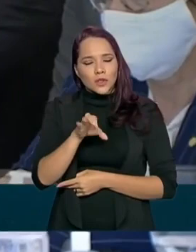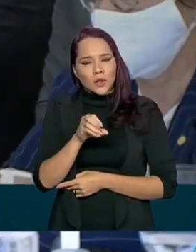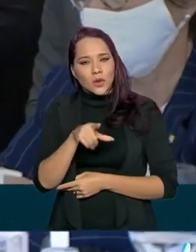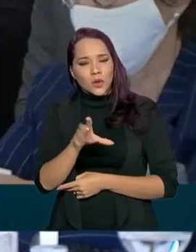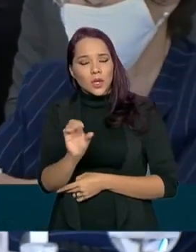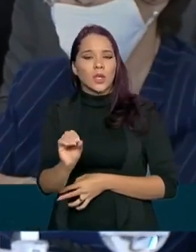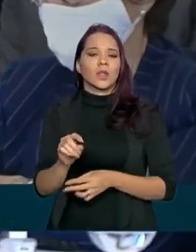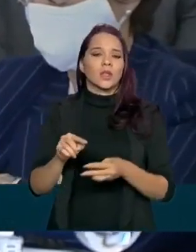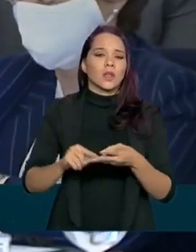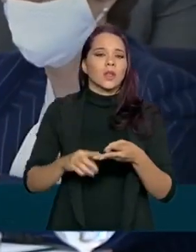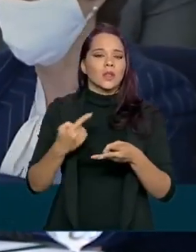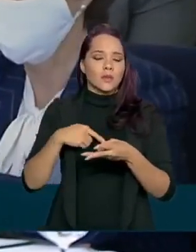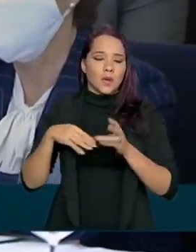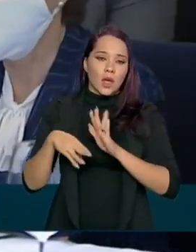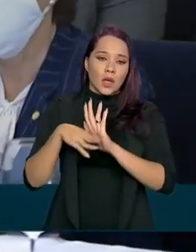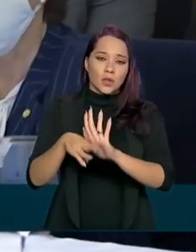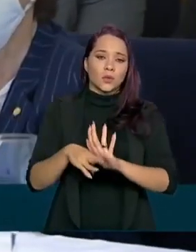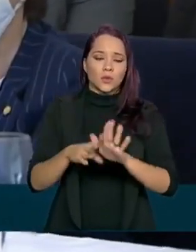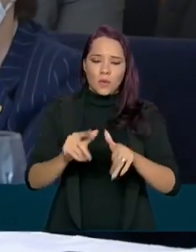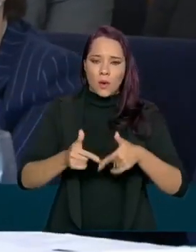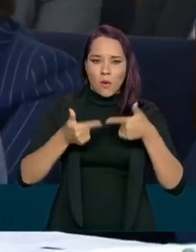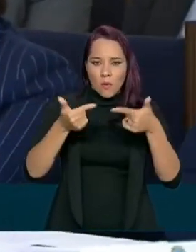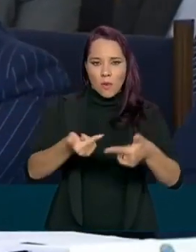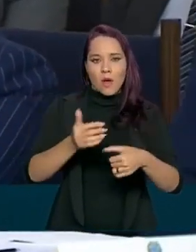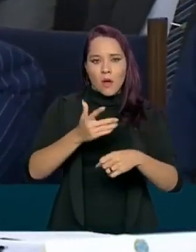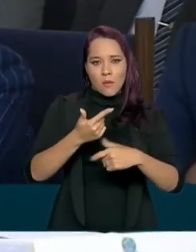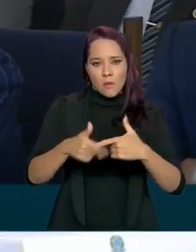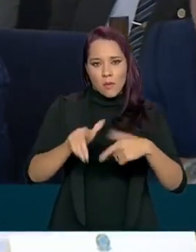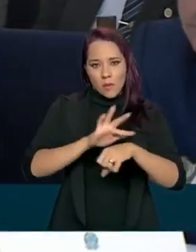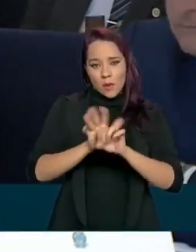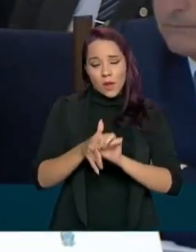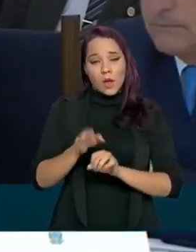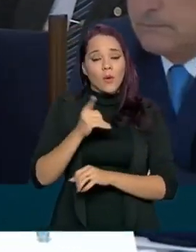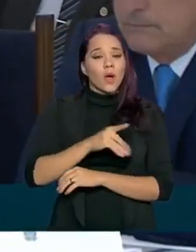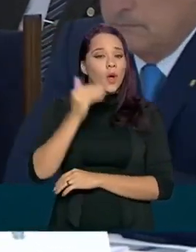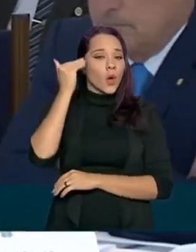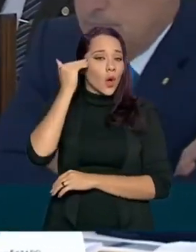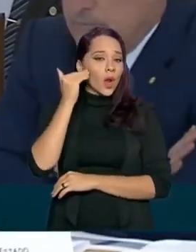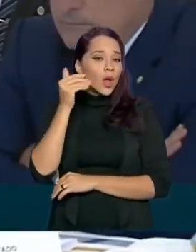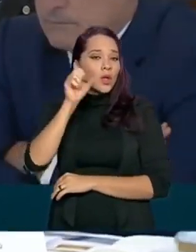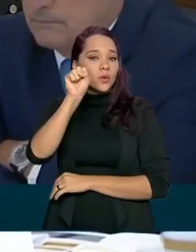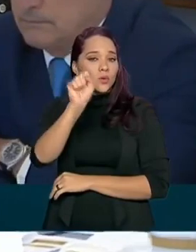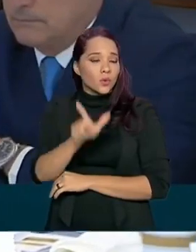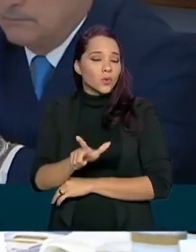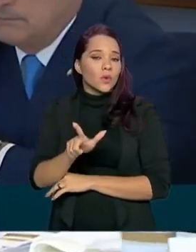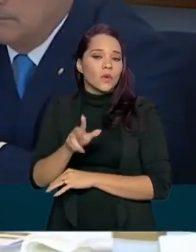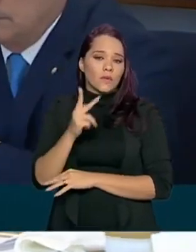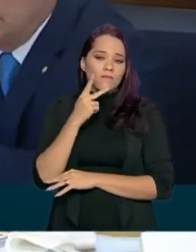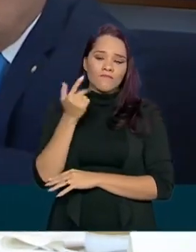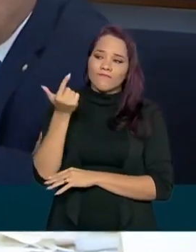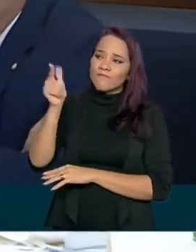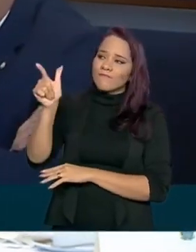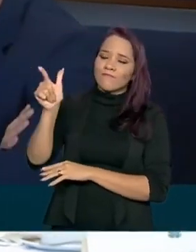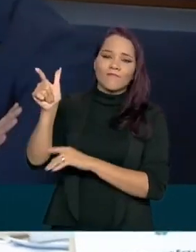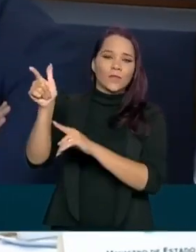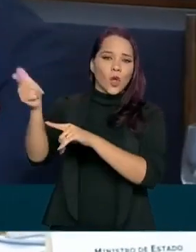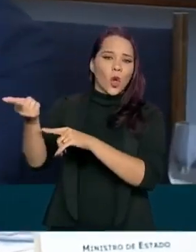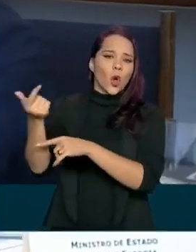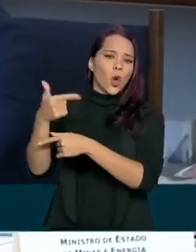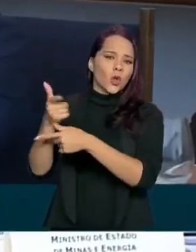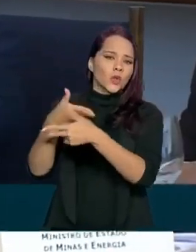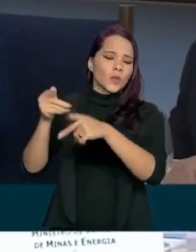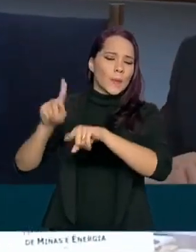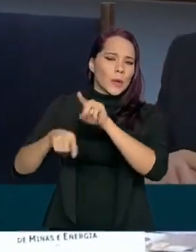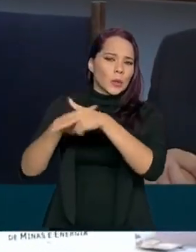seis milhões de dólares em ajuda para combate à pandemia com a coreia do sul por exemplo identificamos exportador sul-coreanos